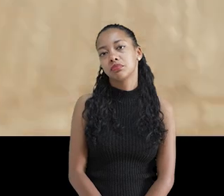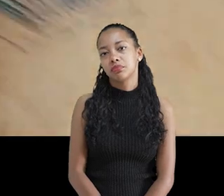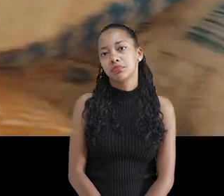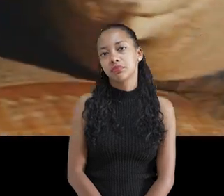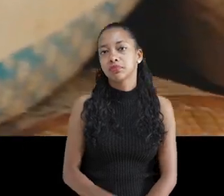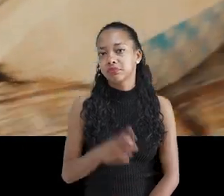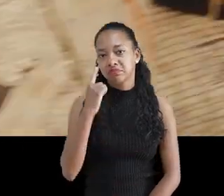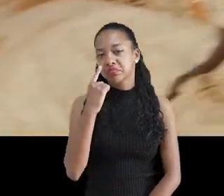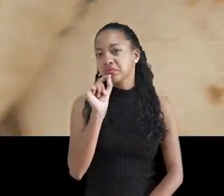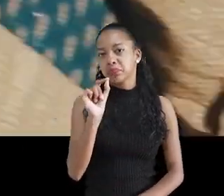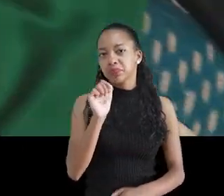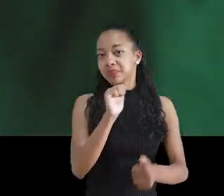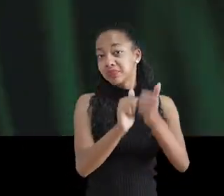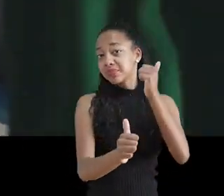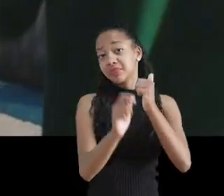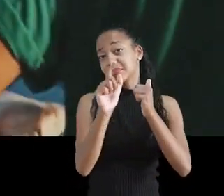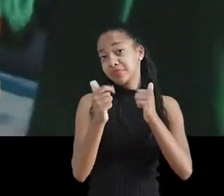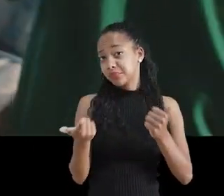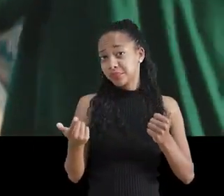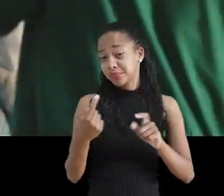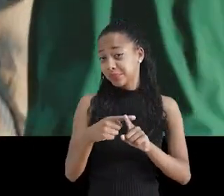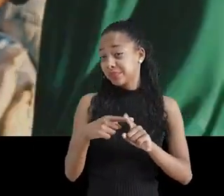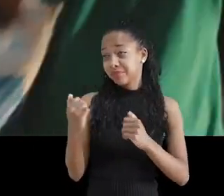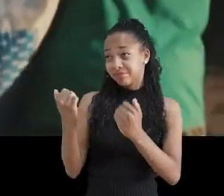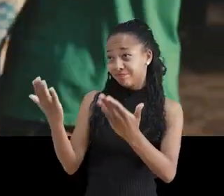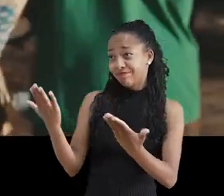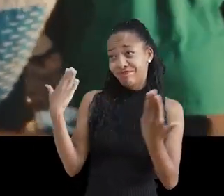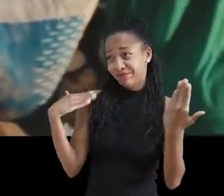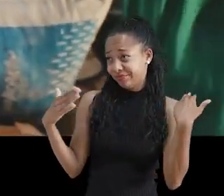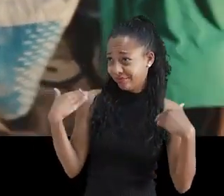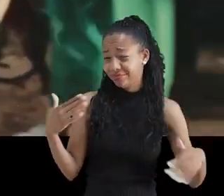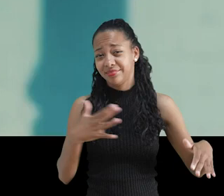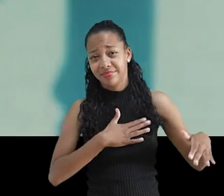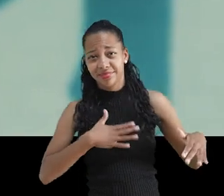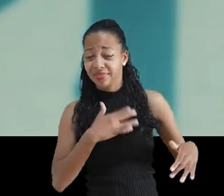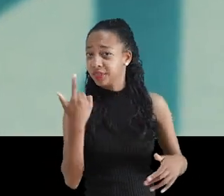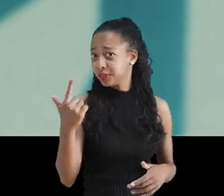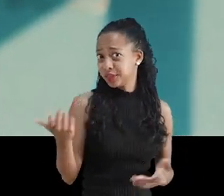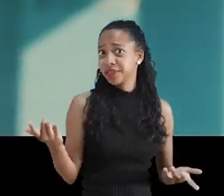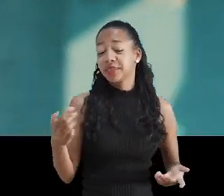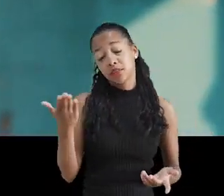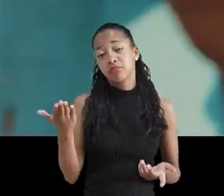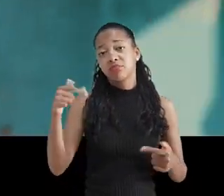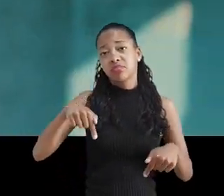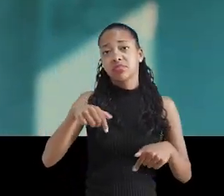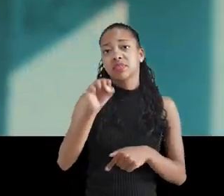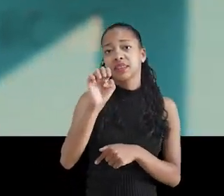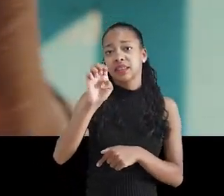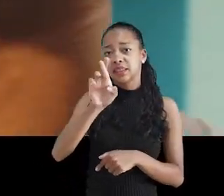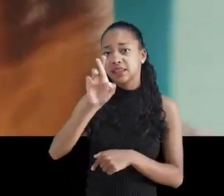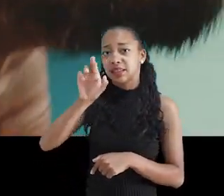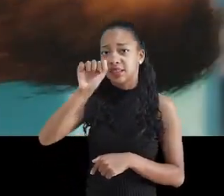a gente vê isso como como um esporte de lazer para nós que a gente não tem lá fora a gente que que a gente vai fazer a gente pega a serragem traz